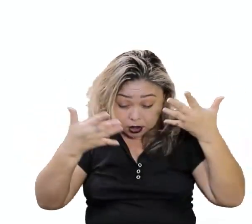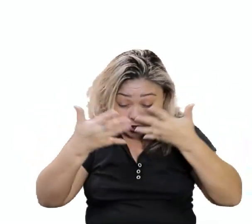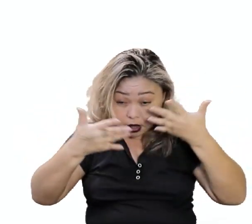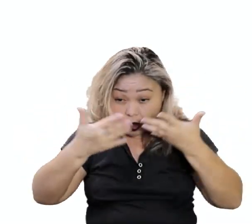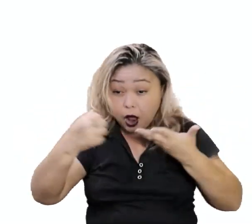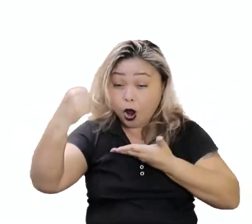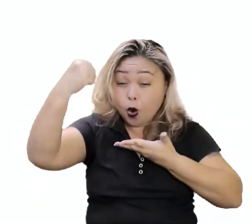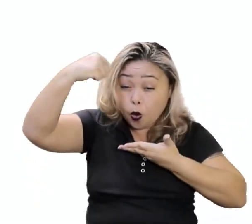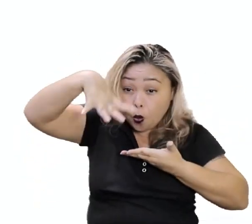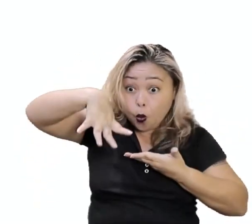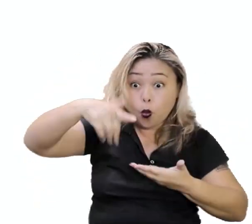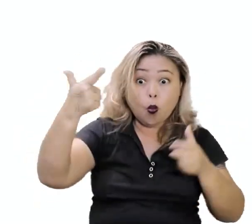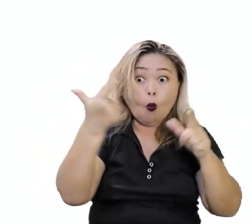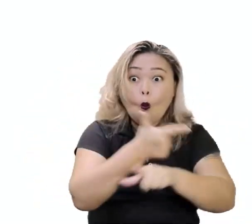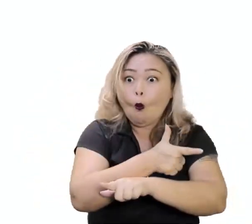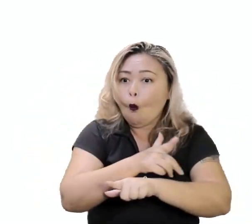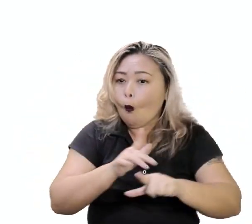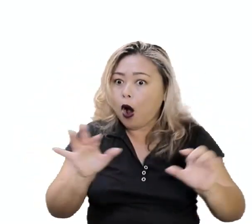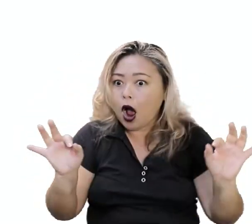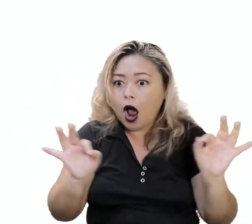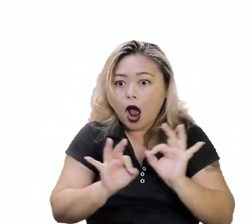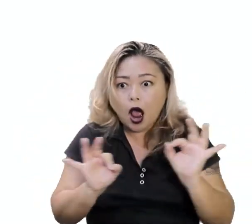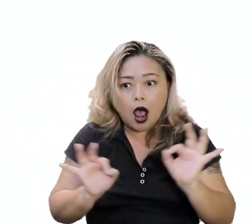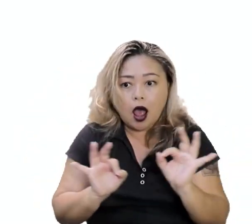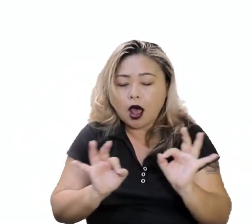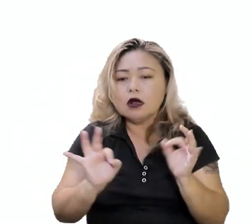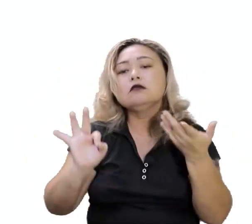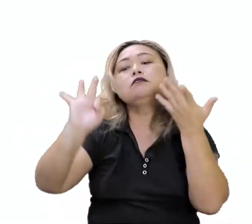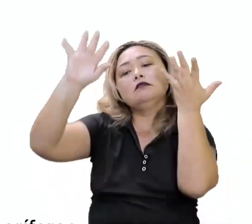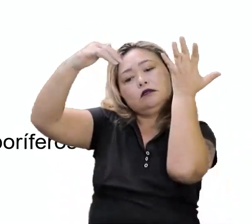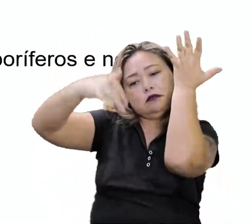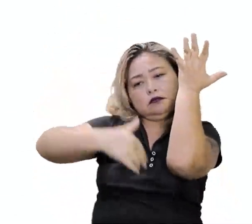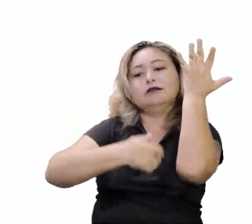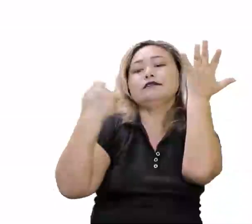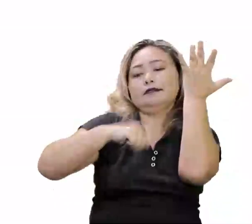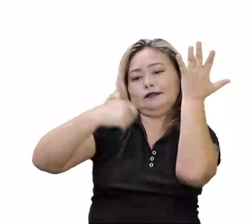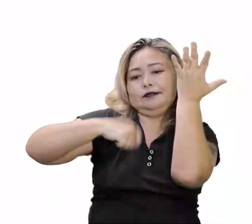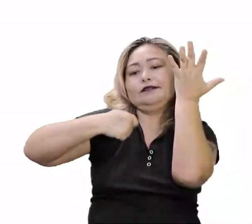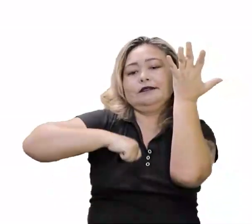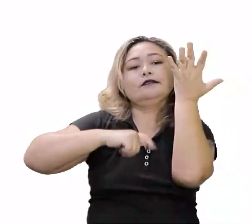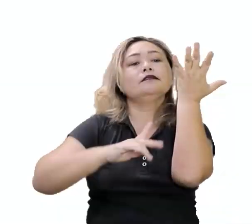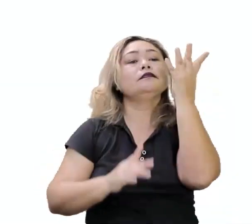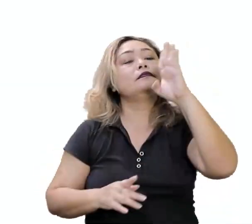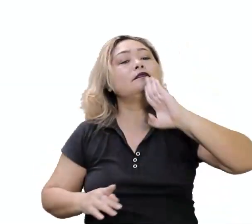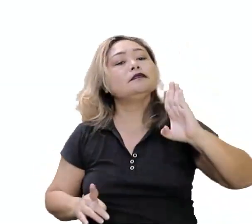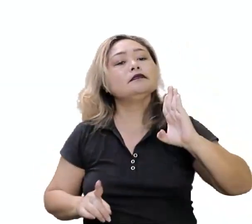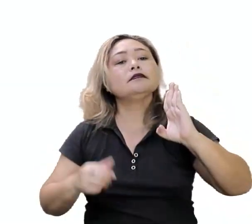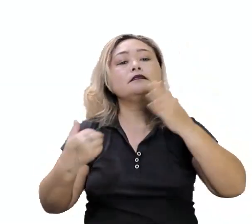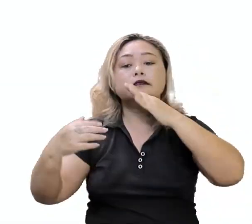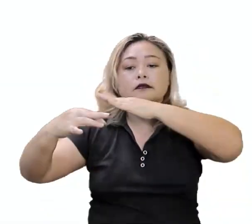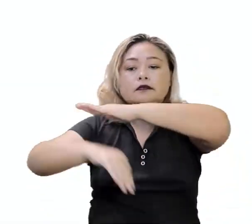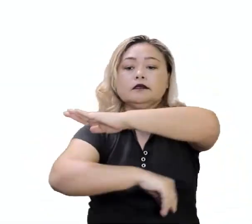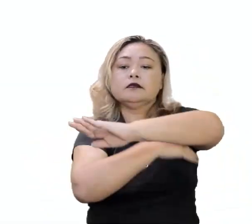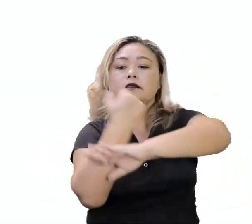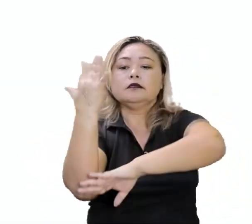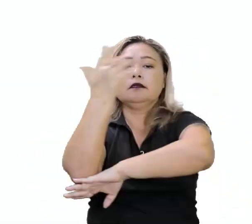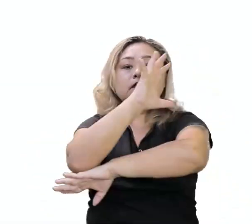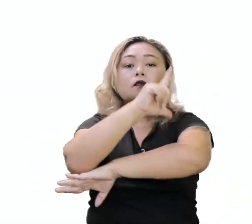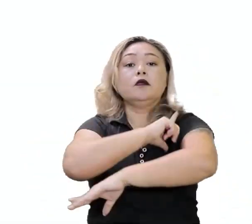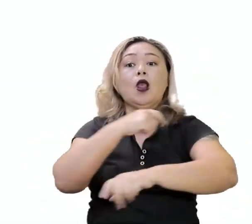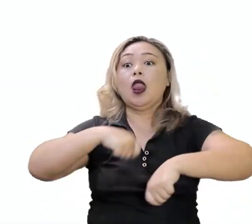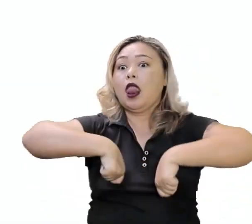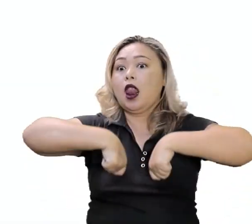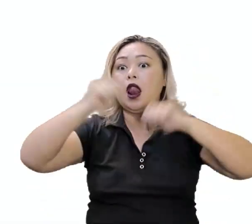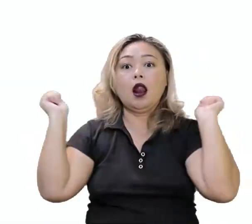bom? Então, não dá para acontecer fotossíntese lá onde não tem luz, porque precisa de energia solar. B. Nesses ecossistemas, não